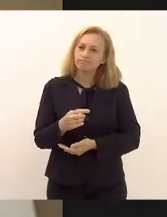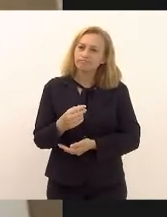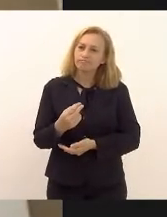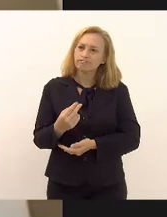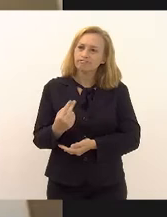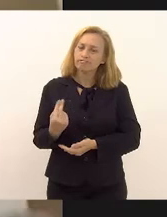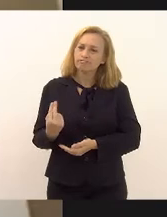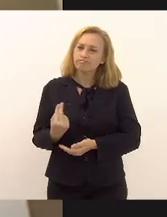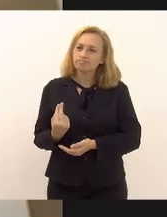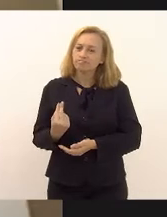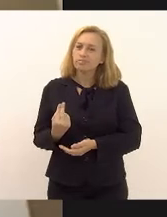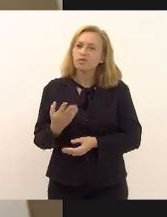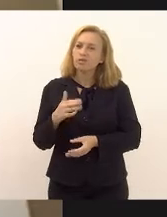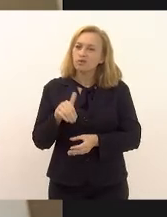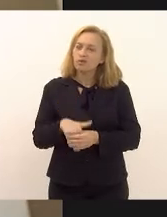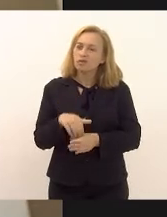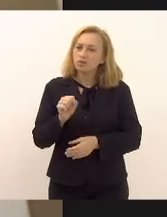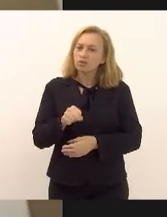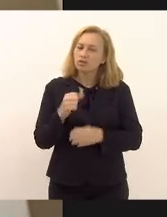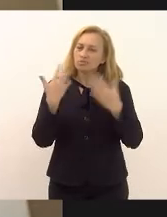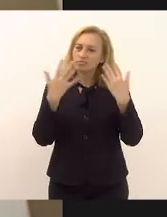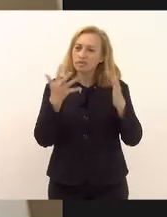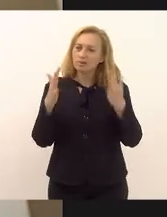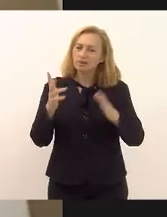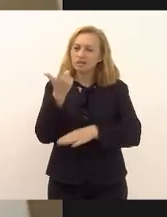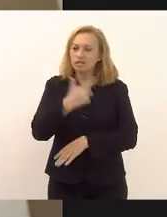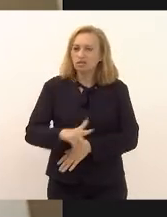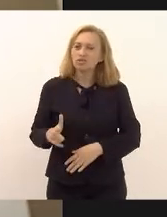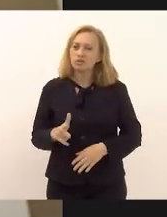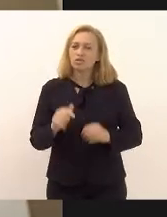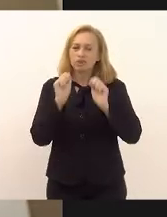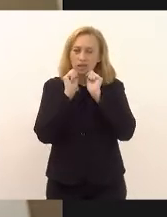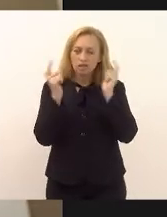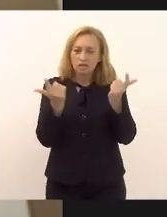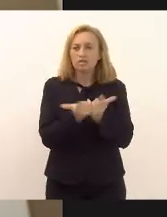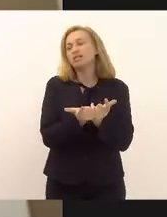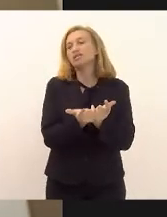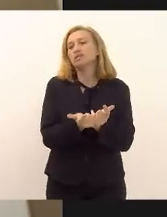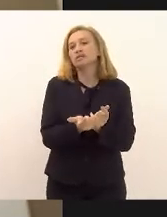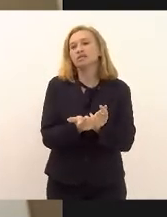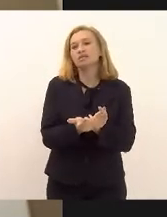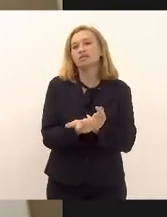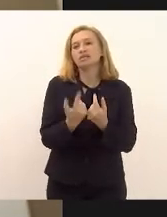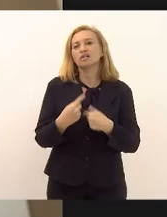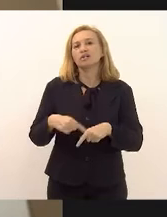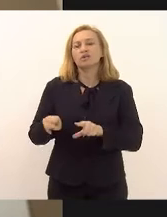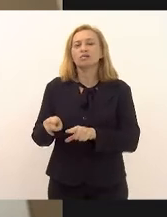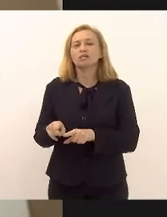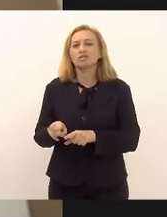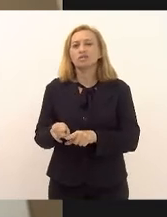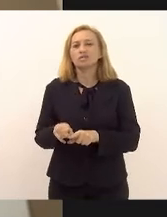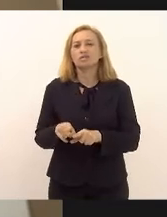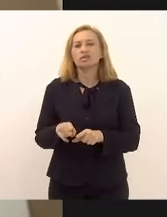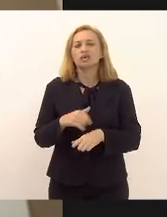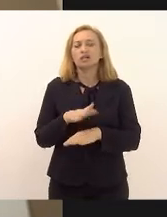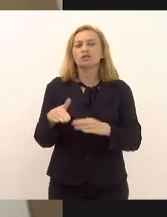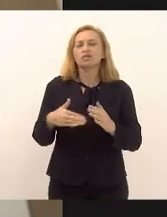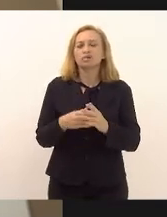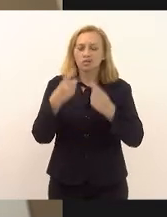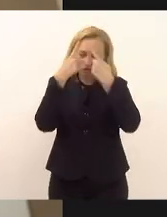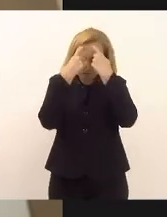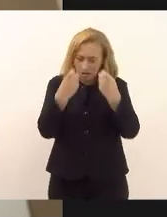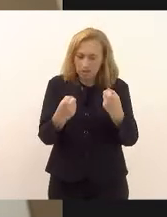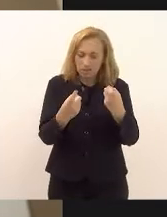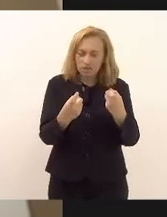o meu voto favorável, parabenizando mais uma vez a Assembleia Legislativa no combate aí a todas as